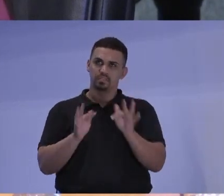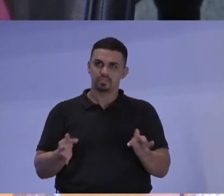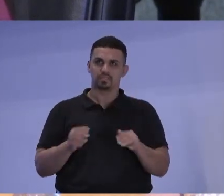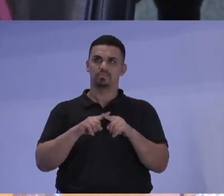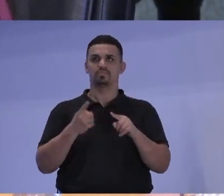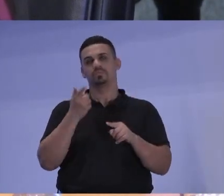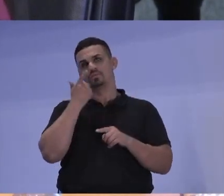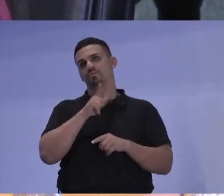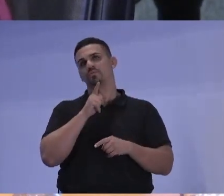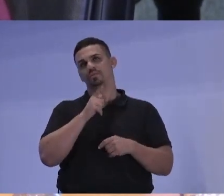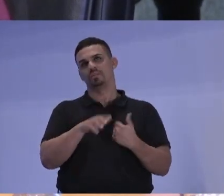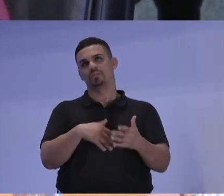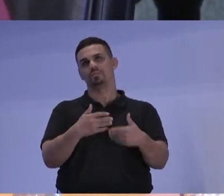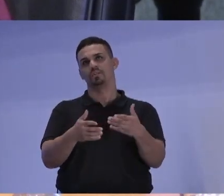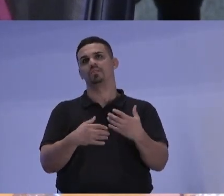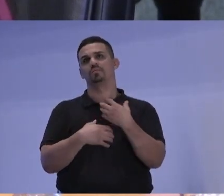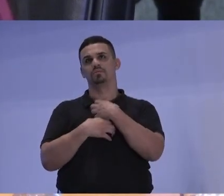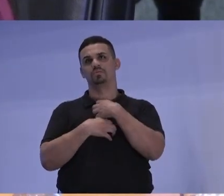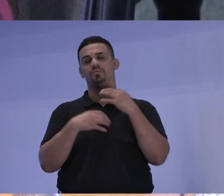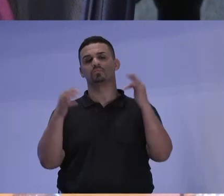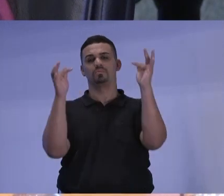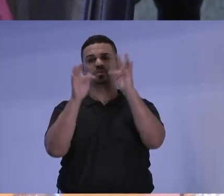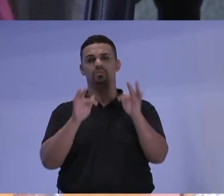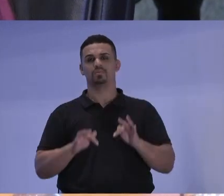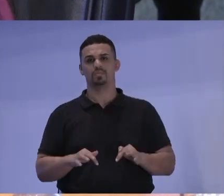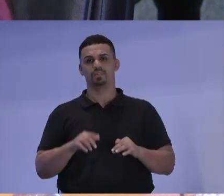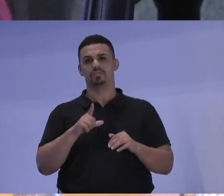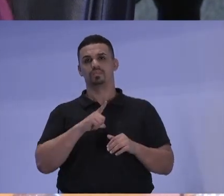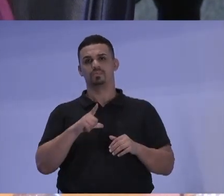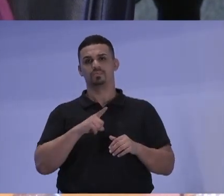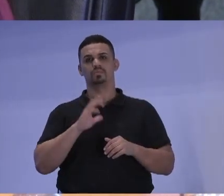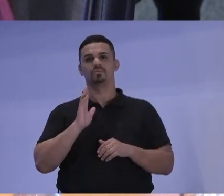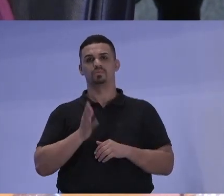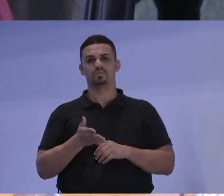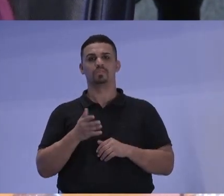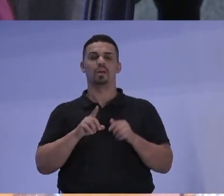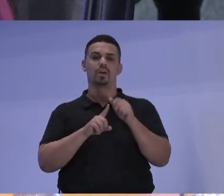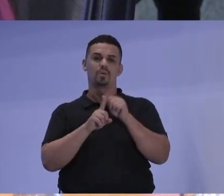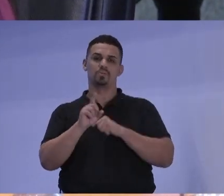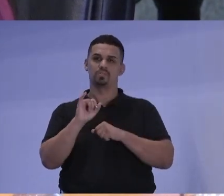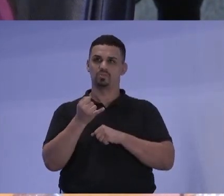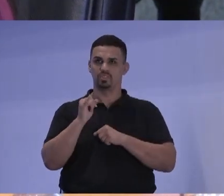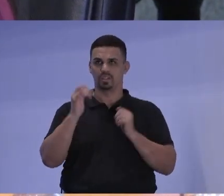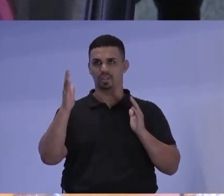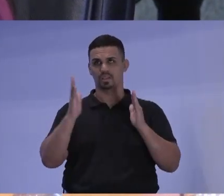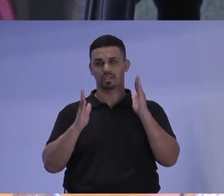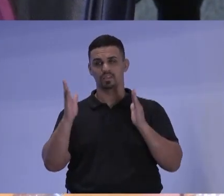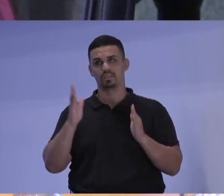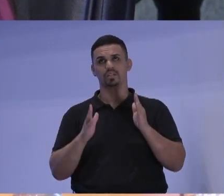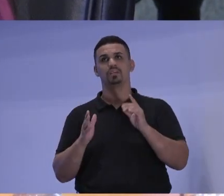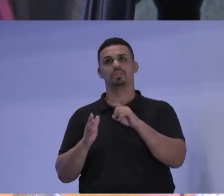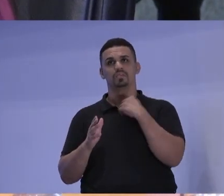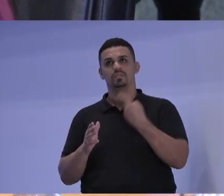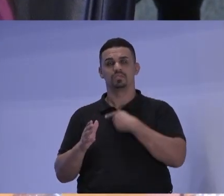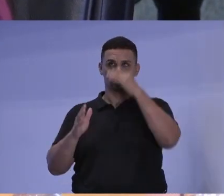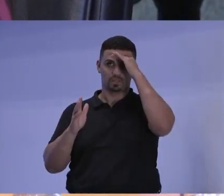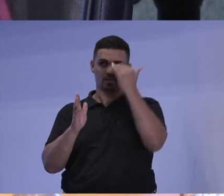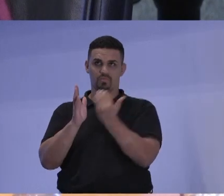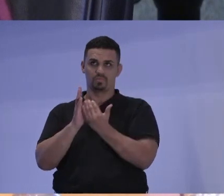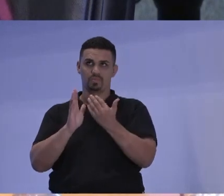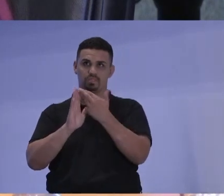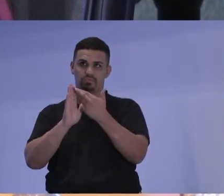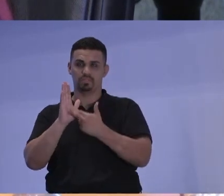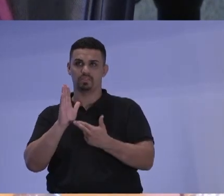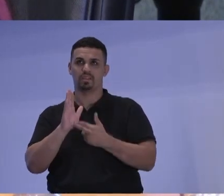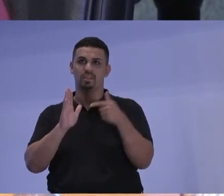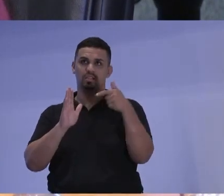caminhado. Então, ficamos muito felizes de, apesar de já ter passado o mês de janeiro, a gente está aí cumprindo com o que o Ministério propôs